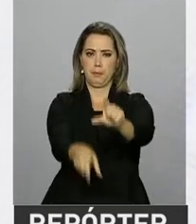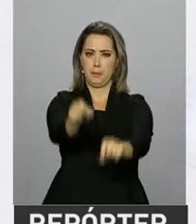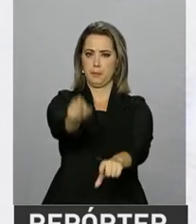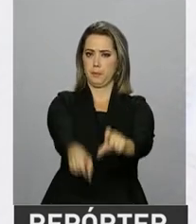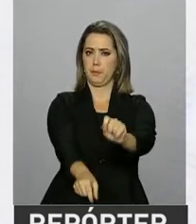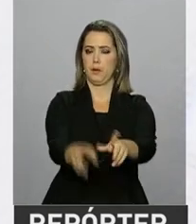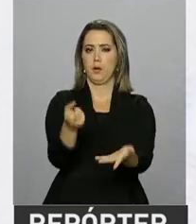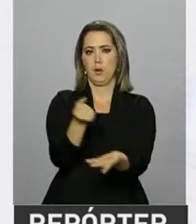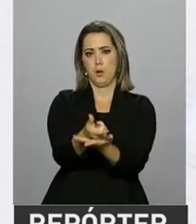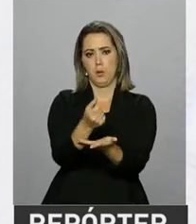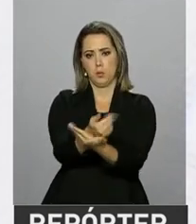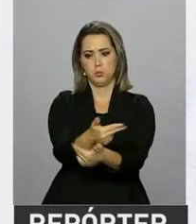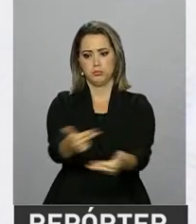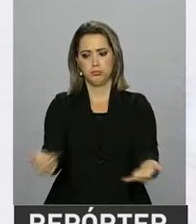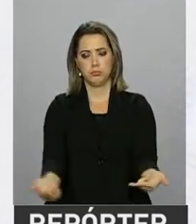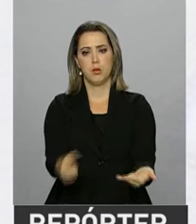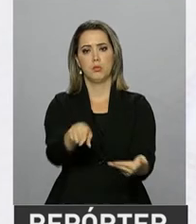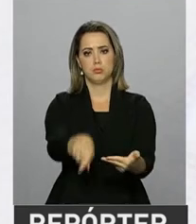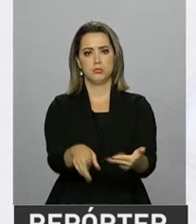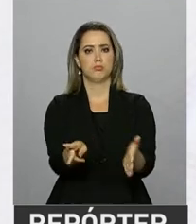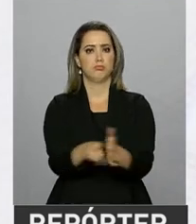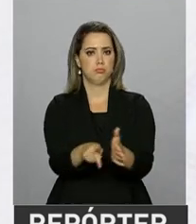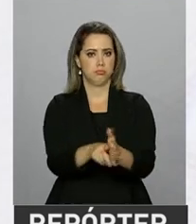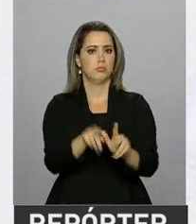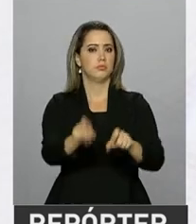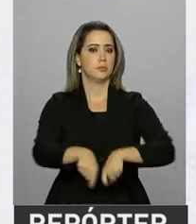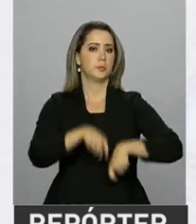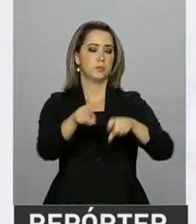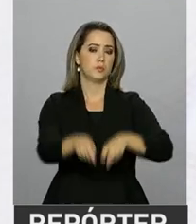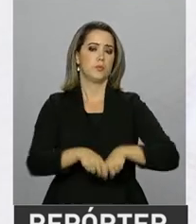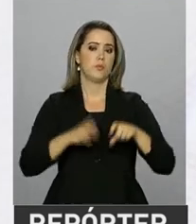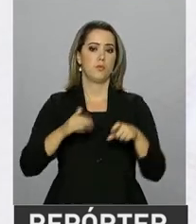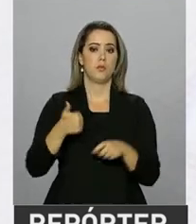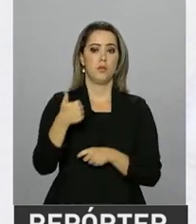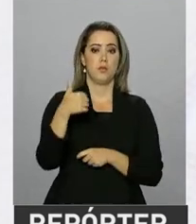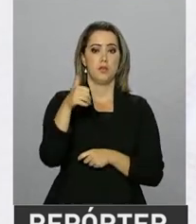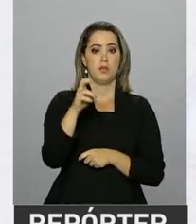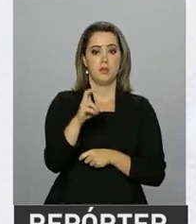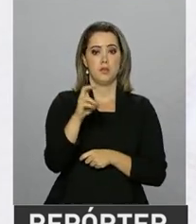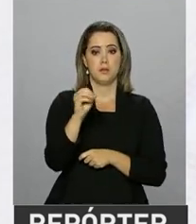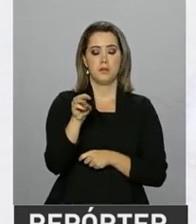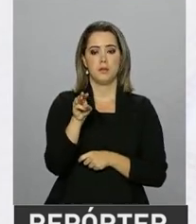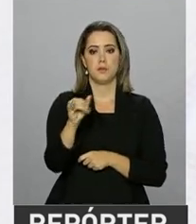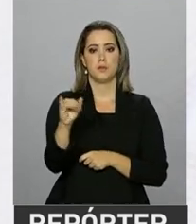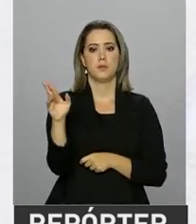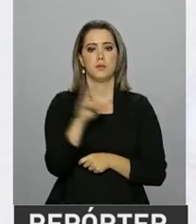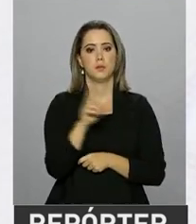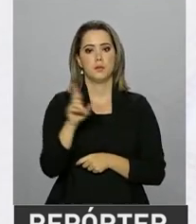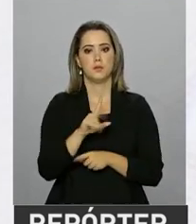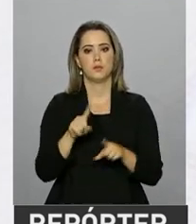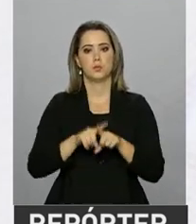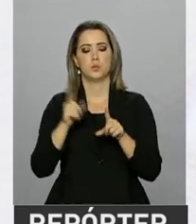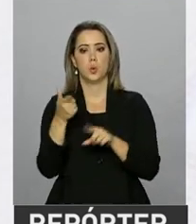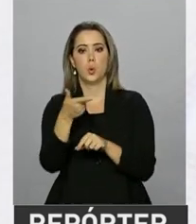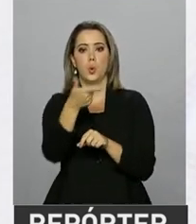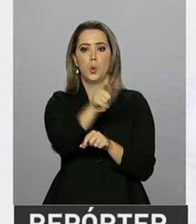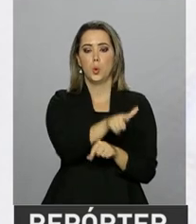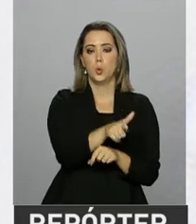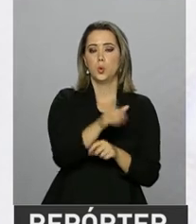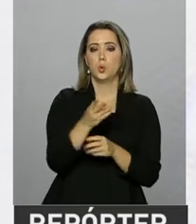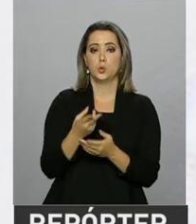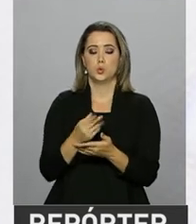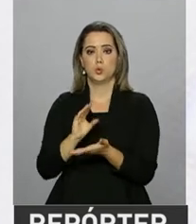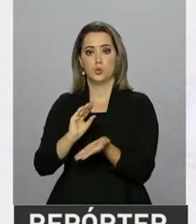compra de insumos e despesas de comercialização cerca de 150 bilhões de reais para investimentos